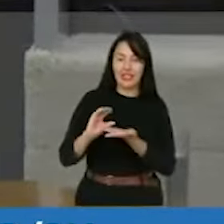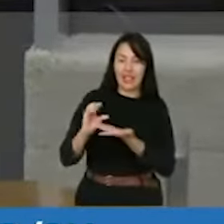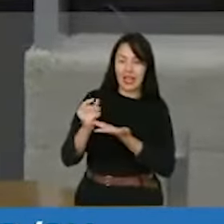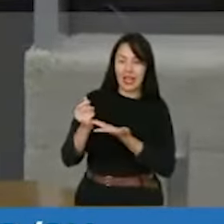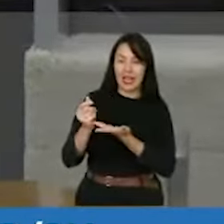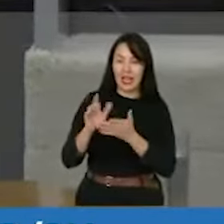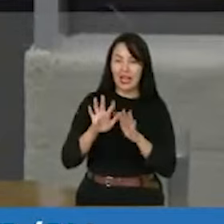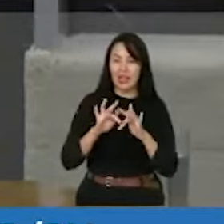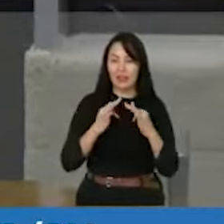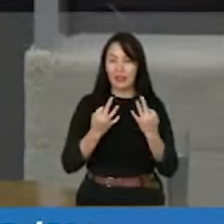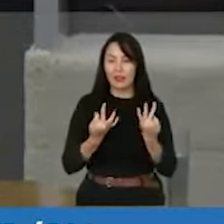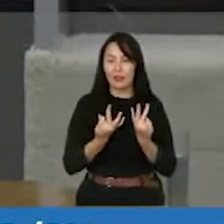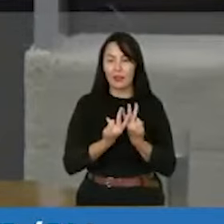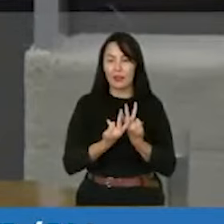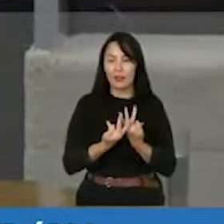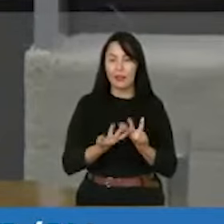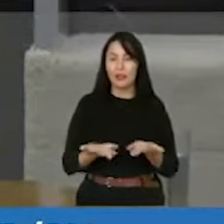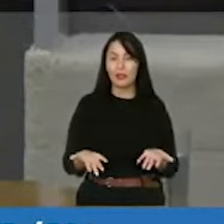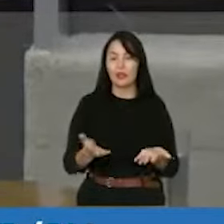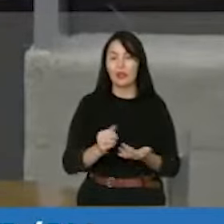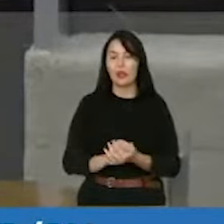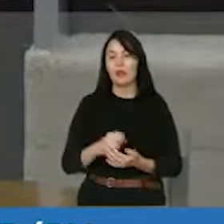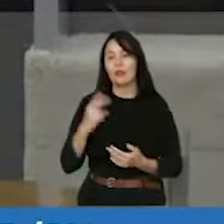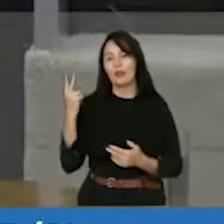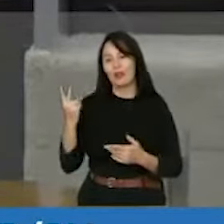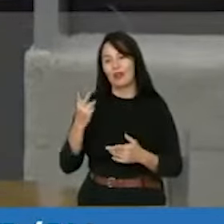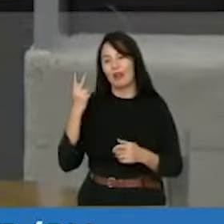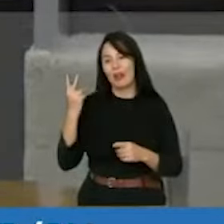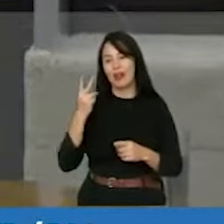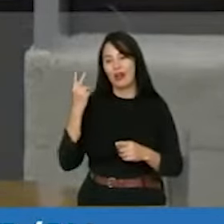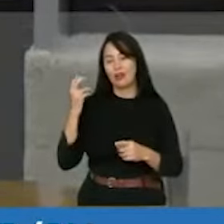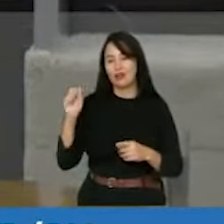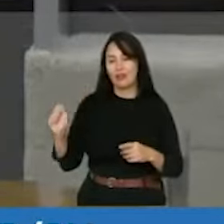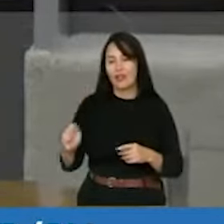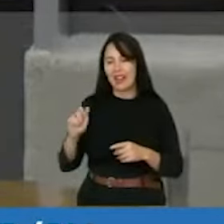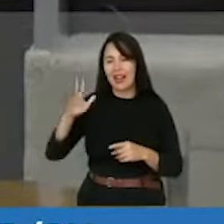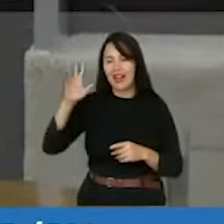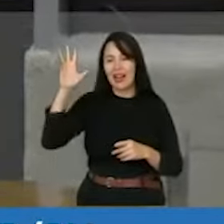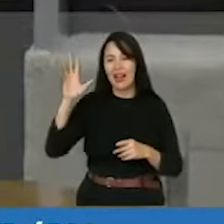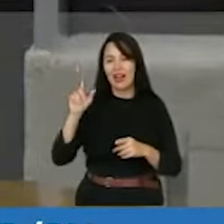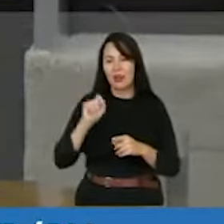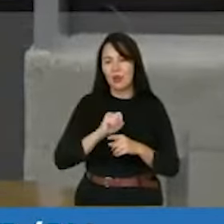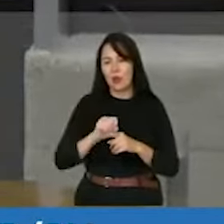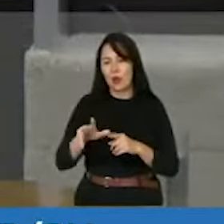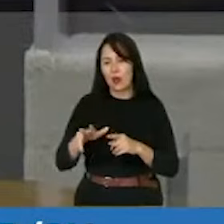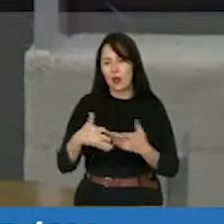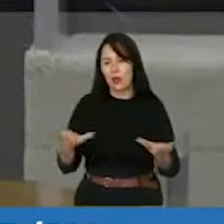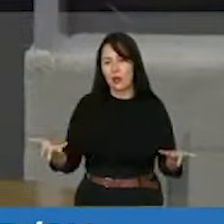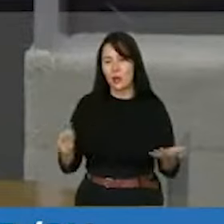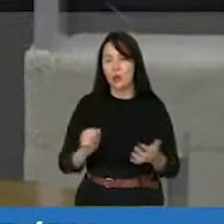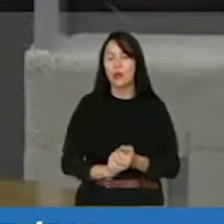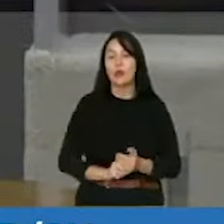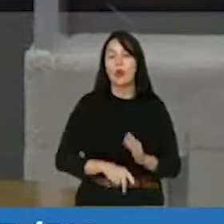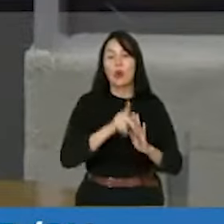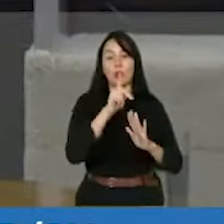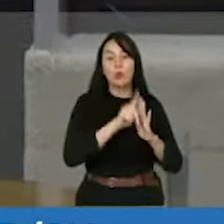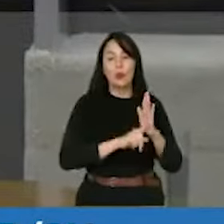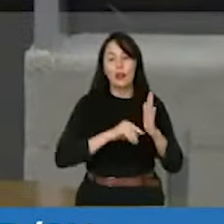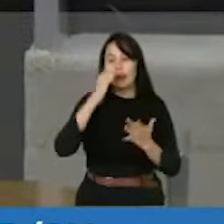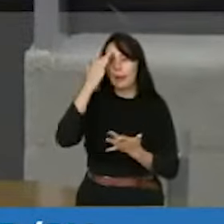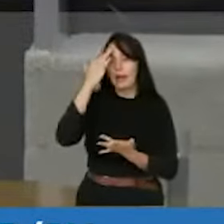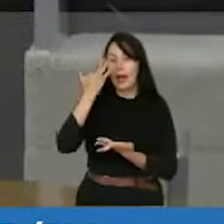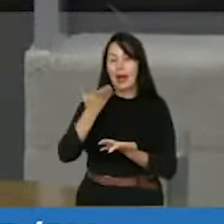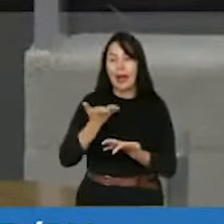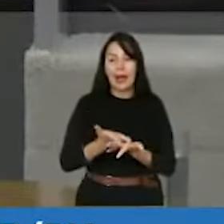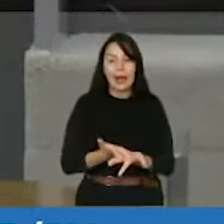é consumida pelo valor do aluguel. Por isso, o programa Acredita também tem um